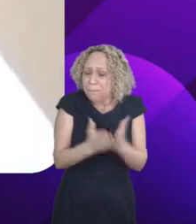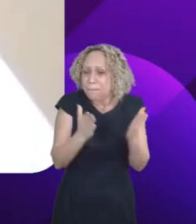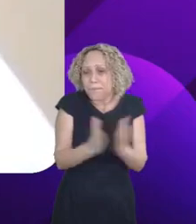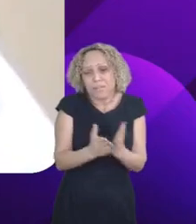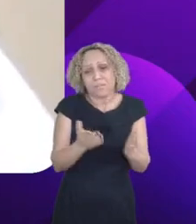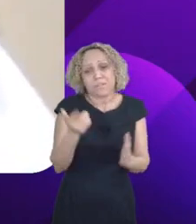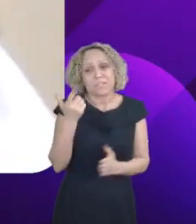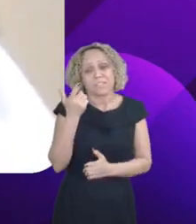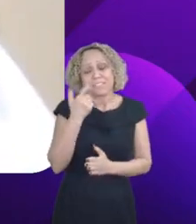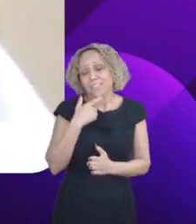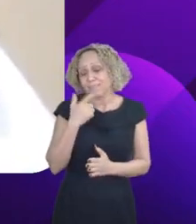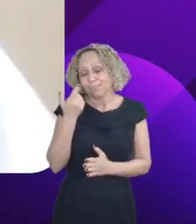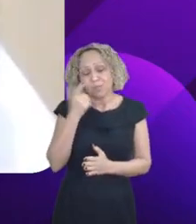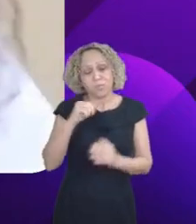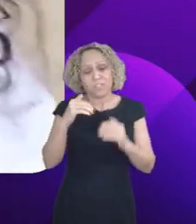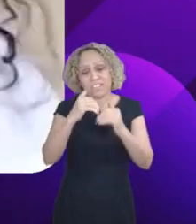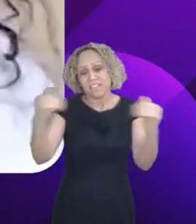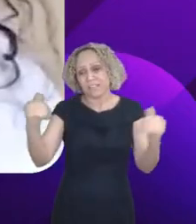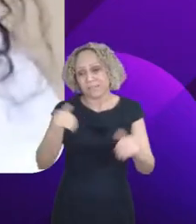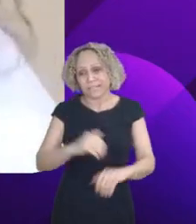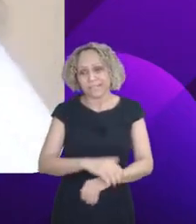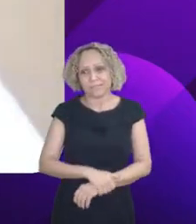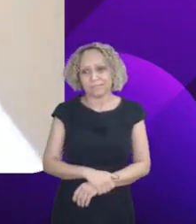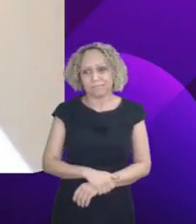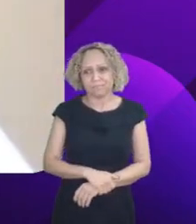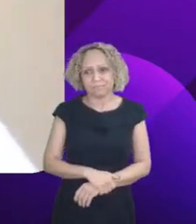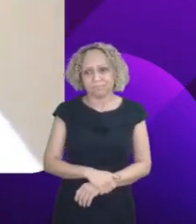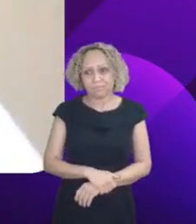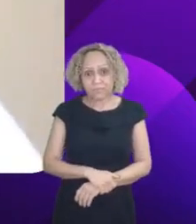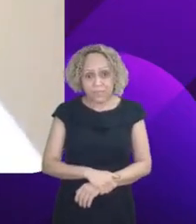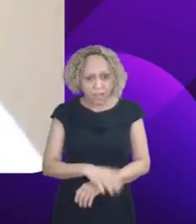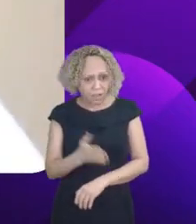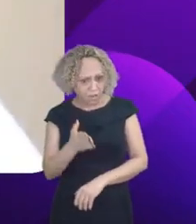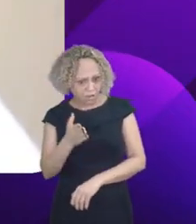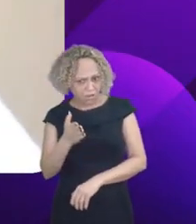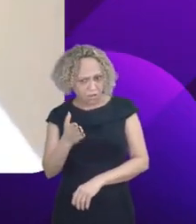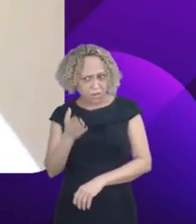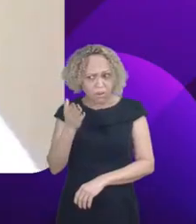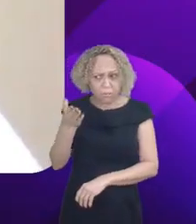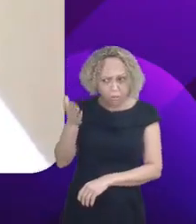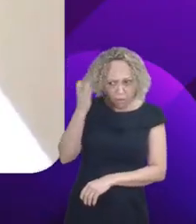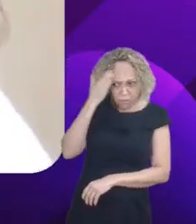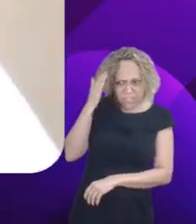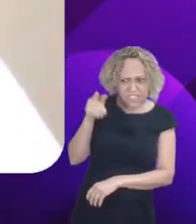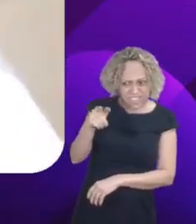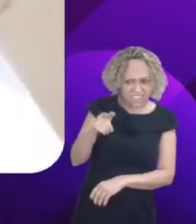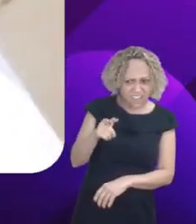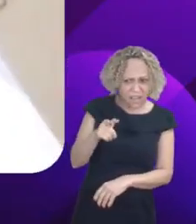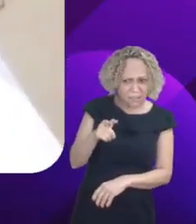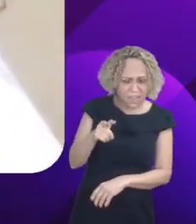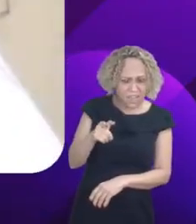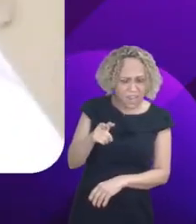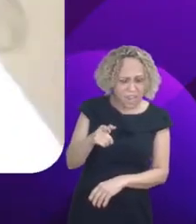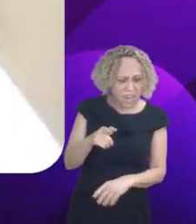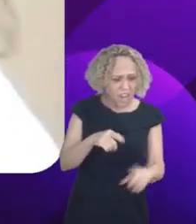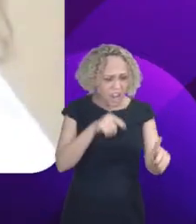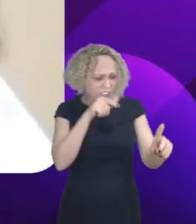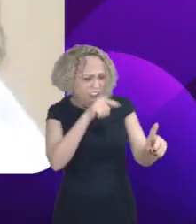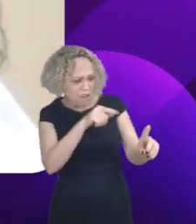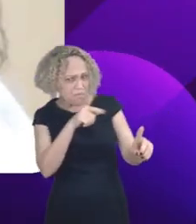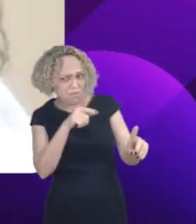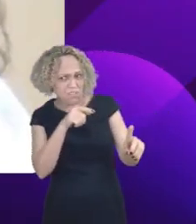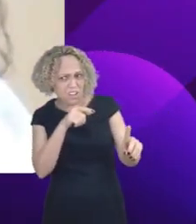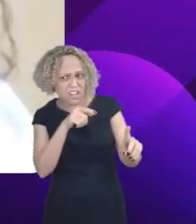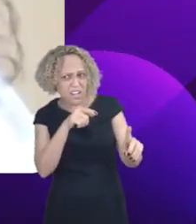vida gigantesca. Não é você olhar e falar, poxa, você soube, Denise apanhou do marido de novo? A gente